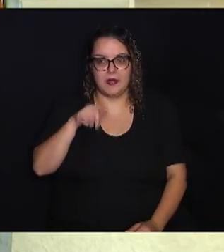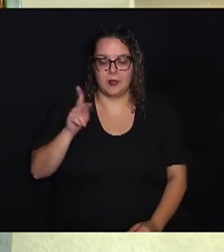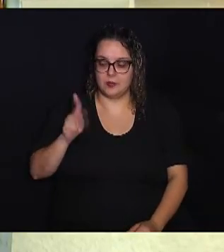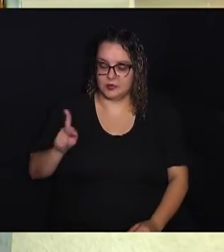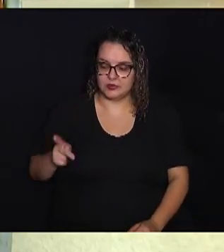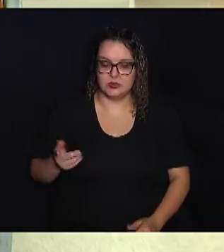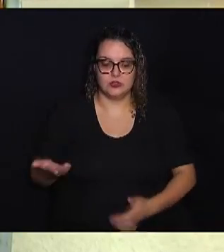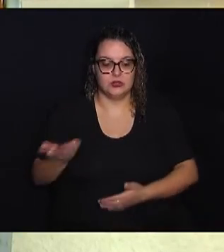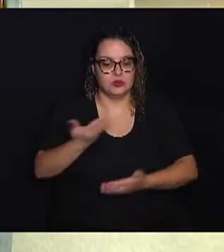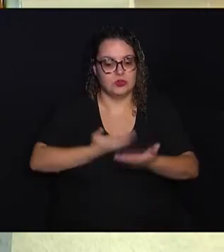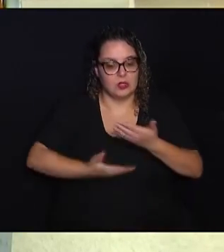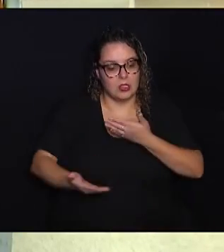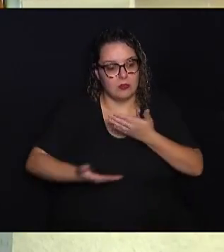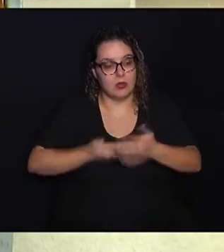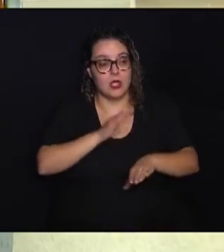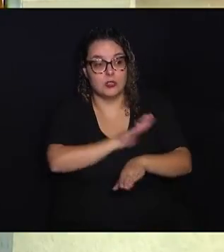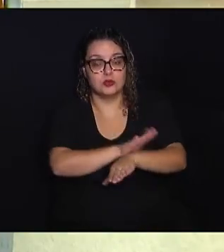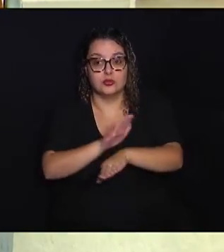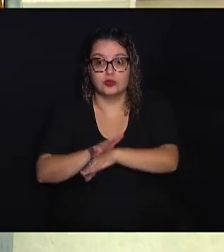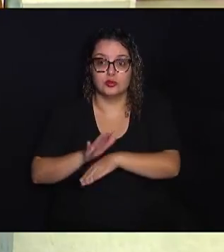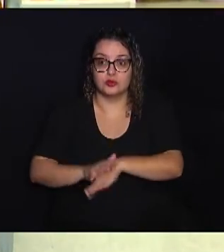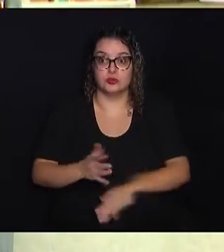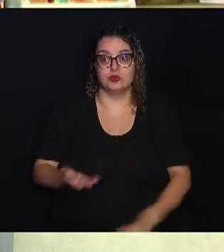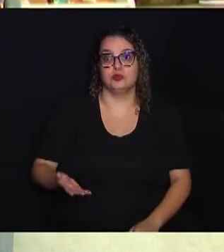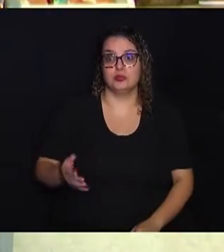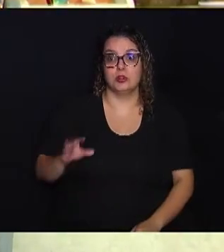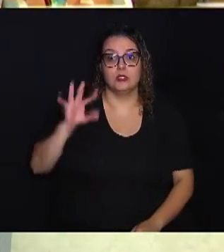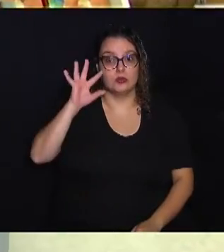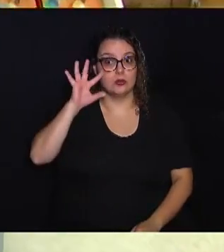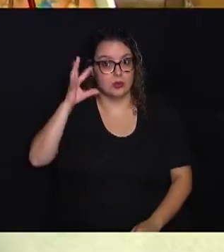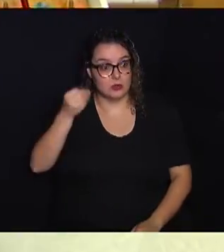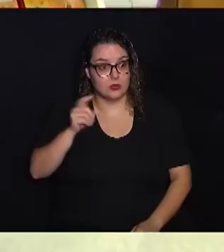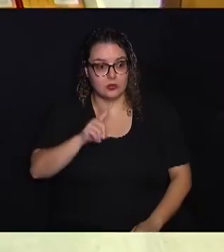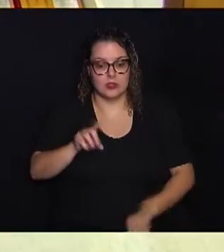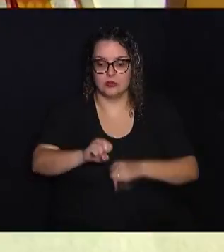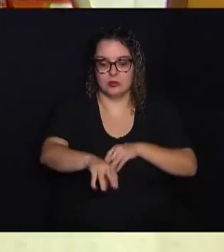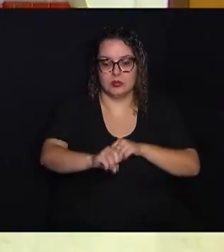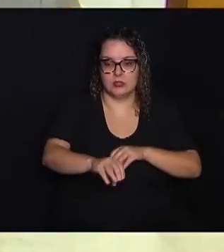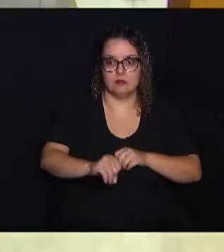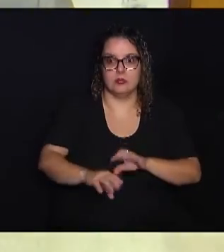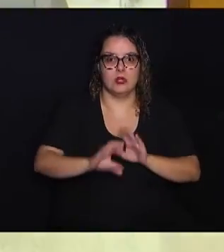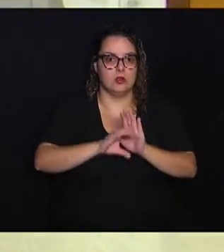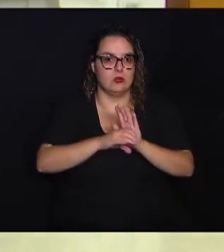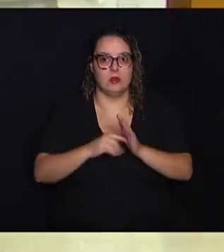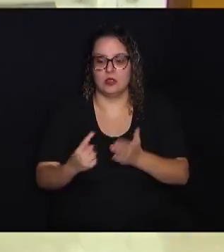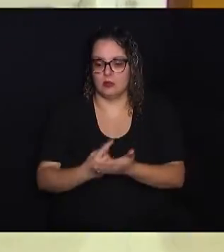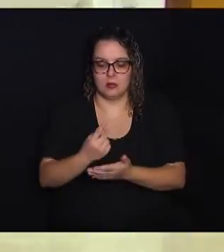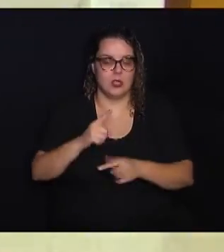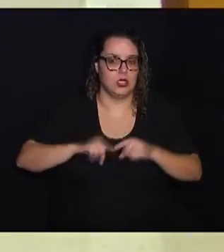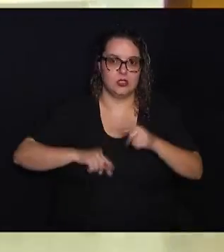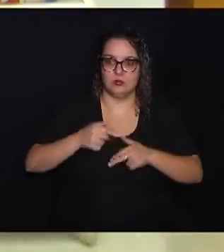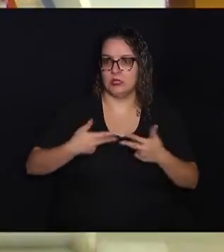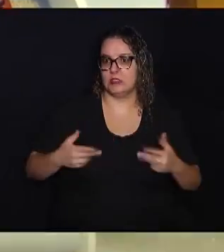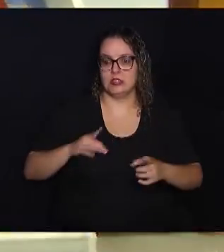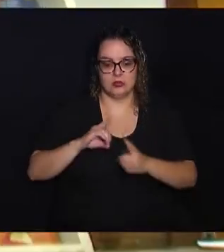esse conhecimento e não apenas transmitindo um conteúdo que nós vemos em apostila, em material didático, vai muito